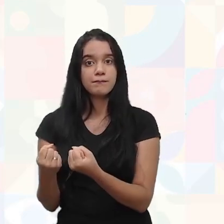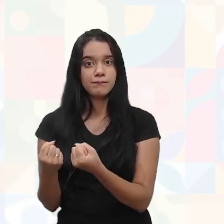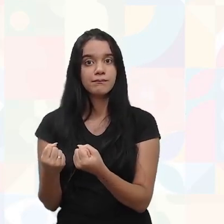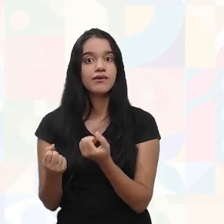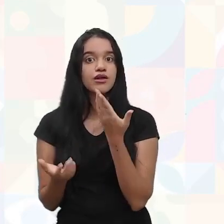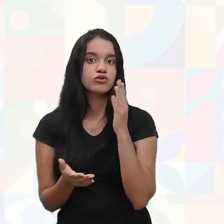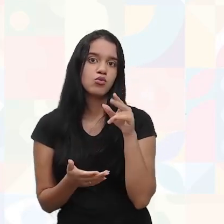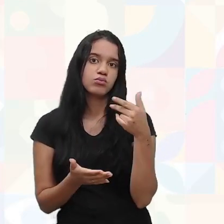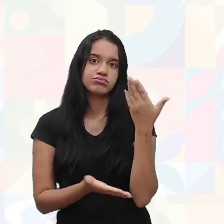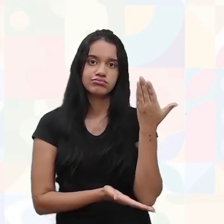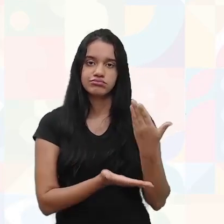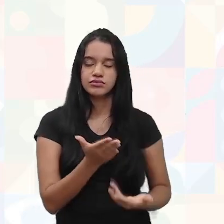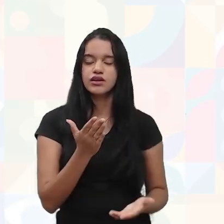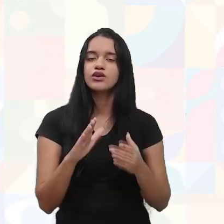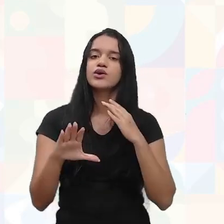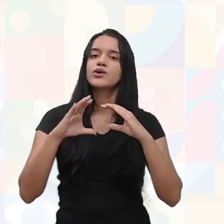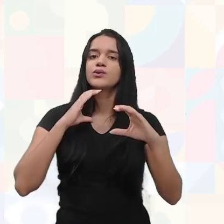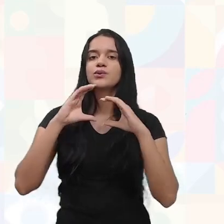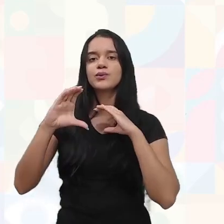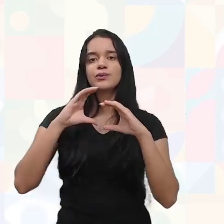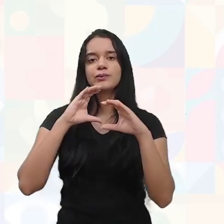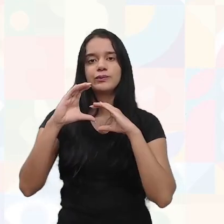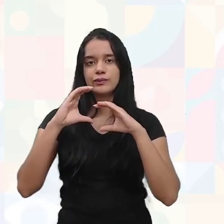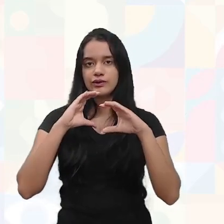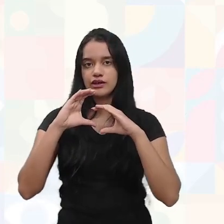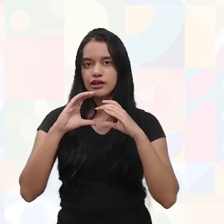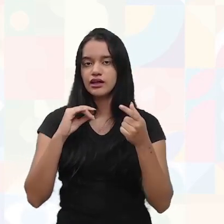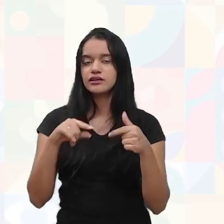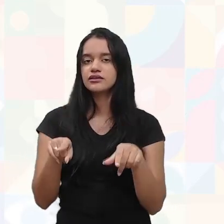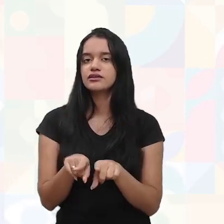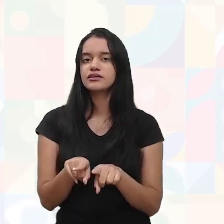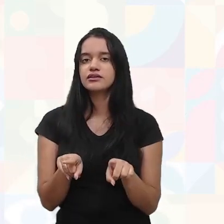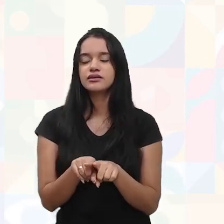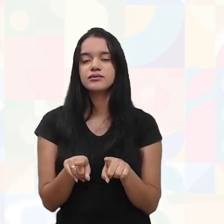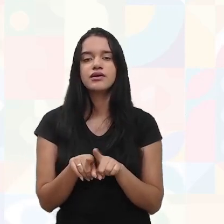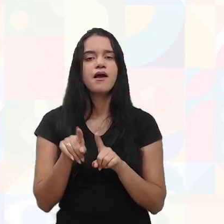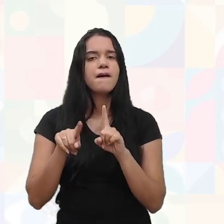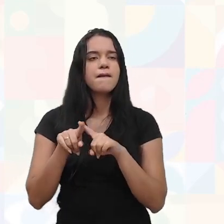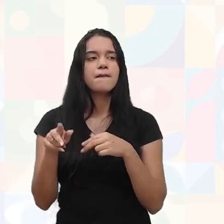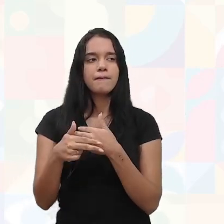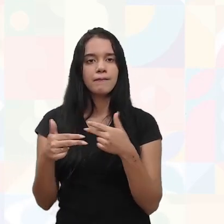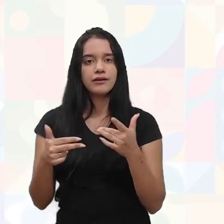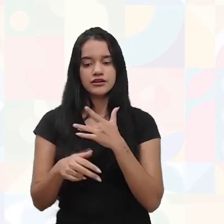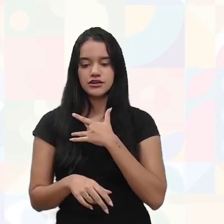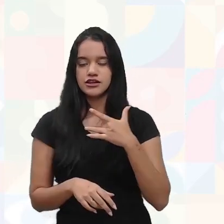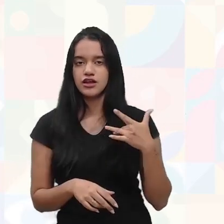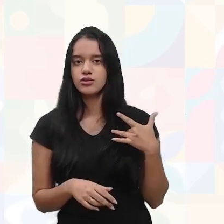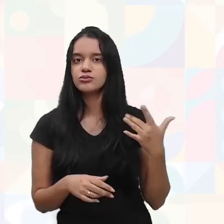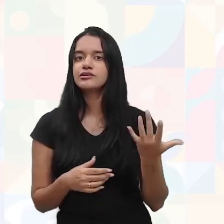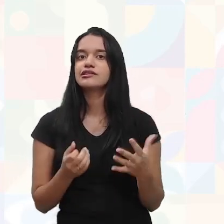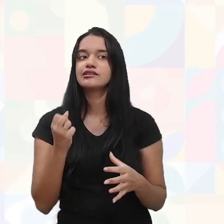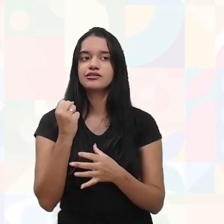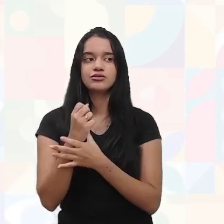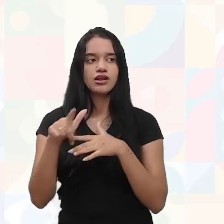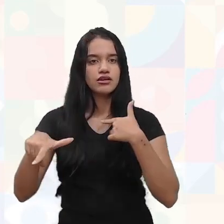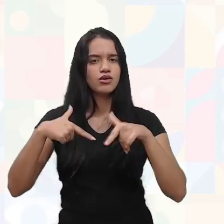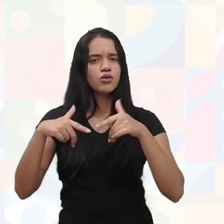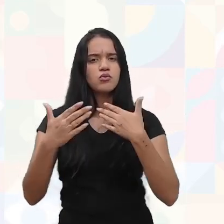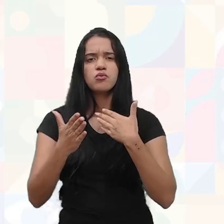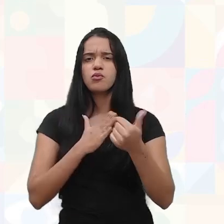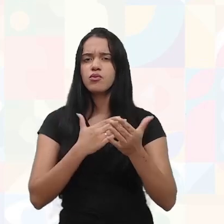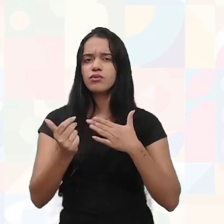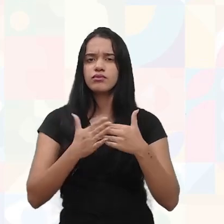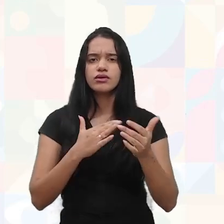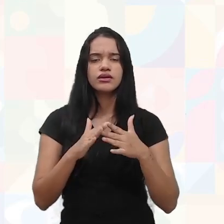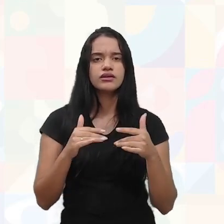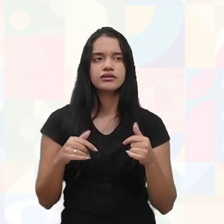extraviado e comunicar ao órgão de âmbito nacional competente em matéria de saúde e segurança do trabalho qualquer irregularidade observada